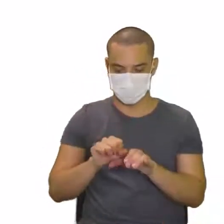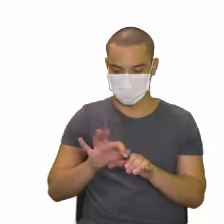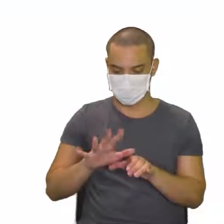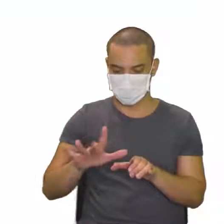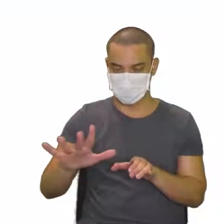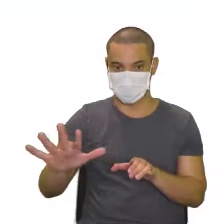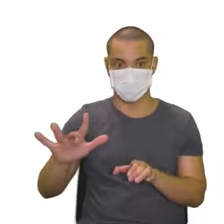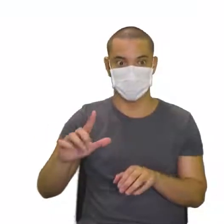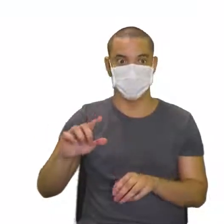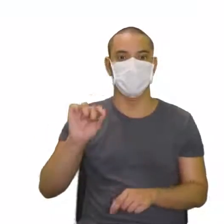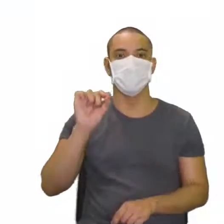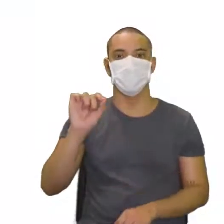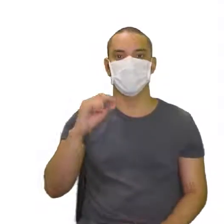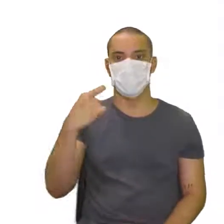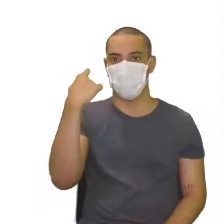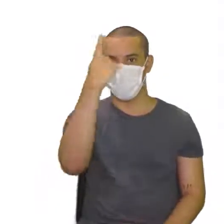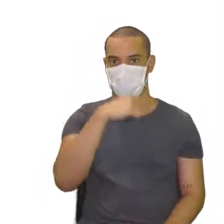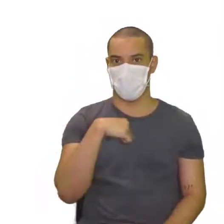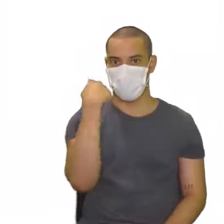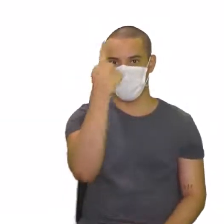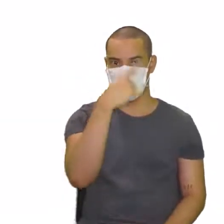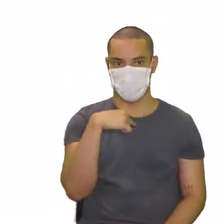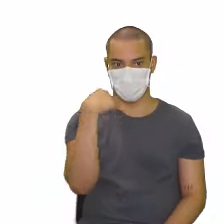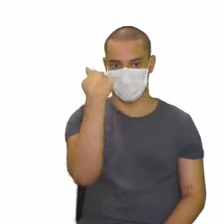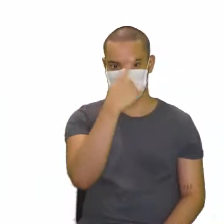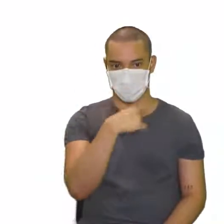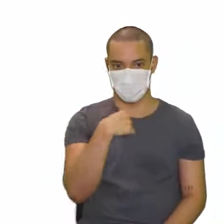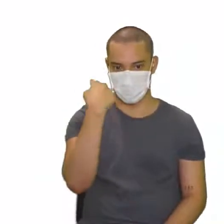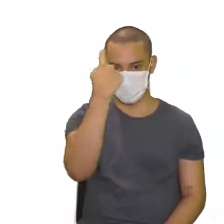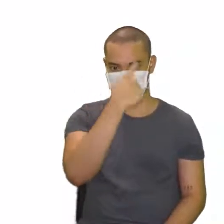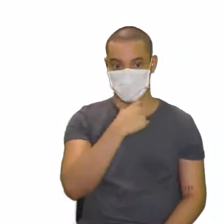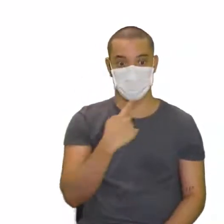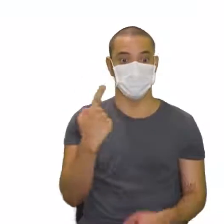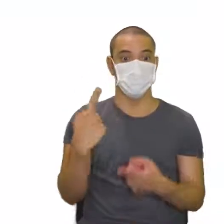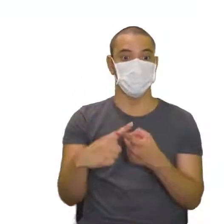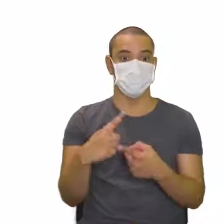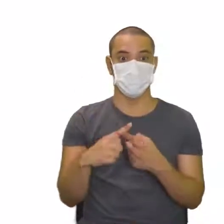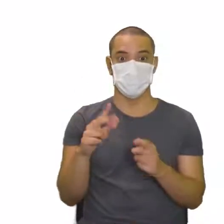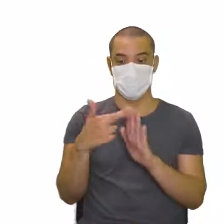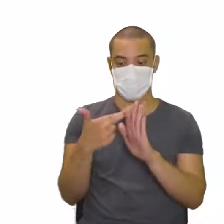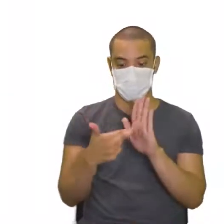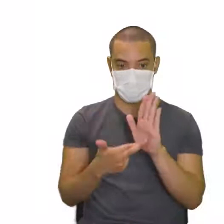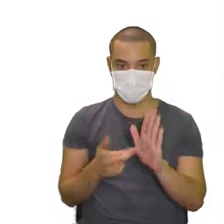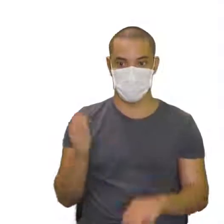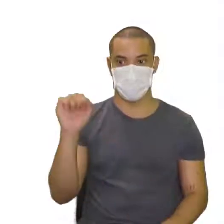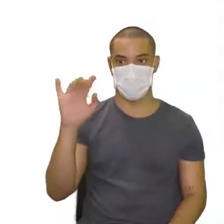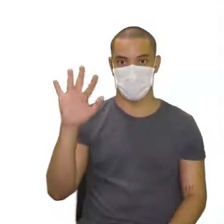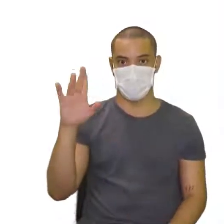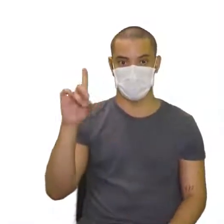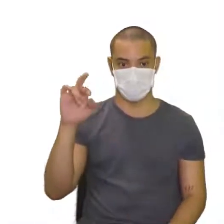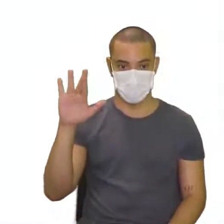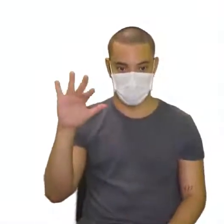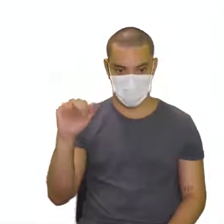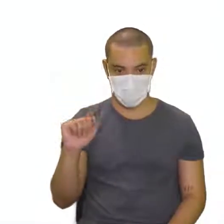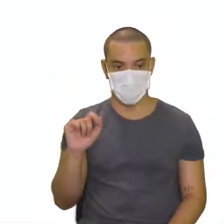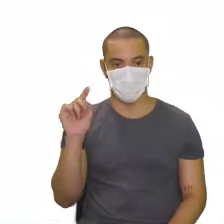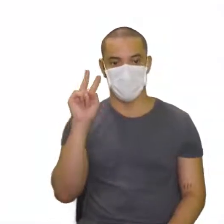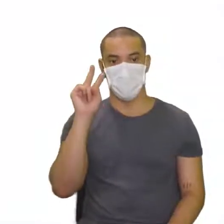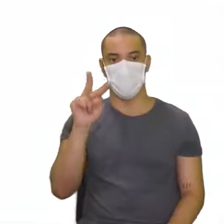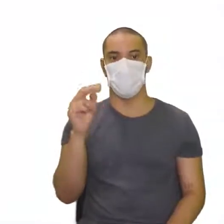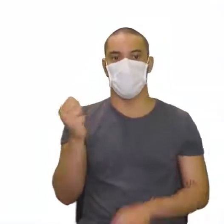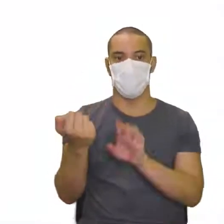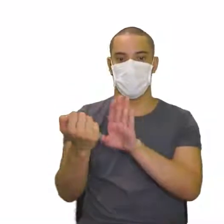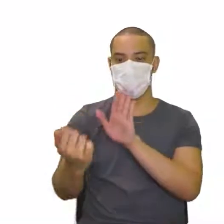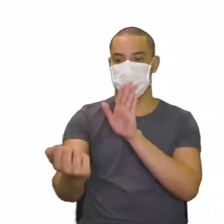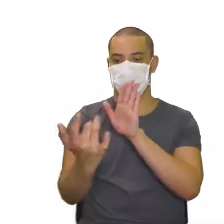sentido horário. E pela regra da mão direita, você verá o vetor indução magnética entrando